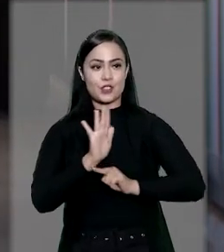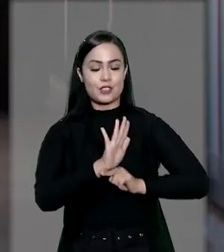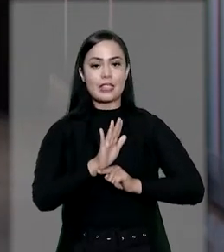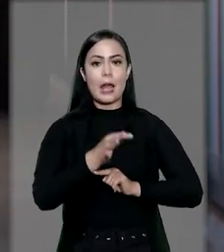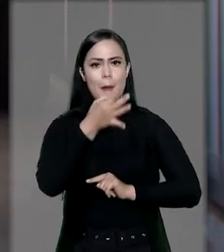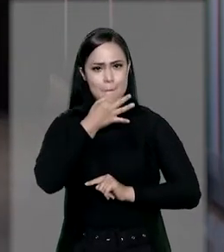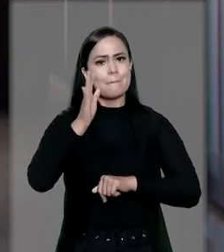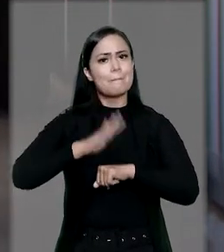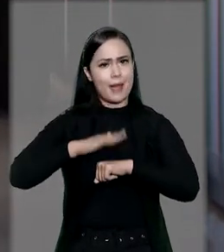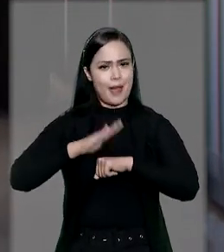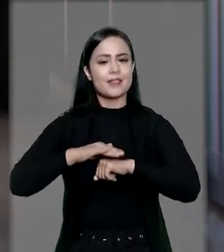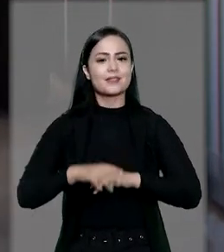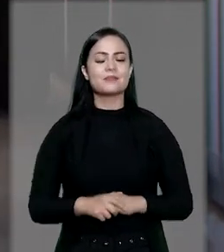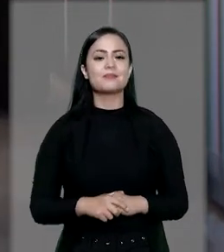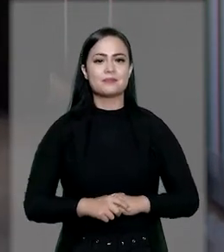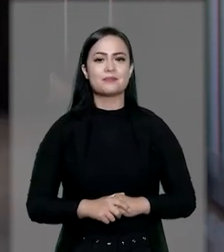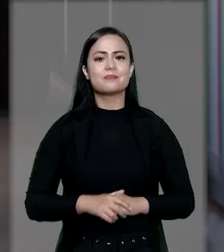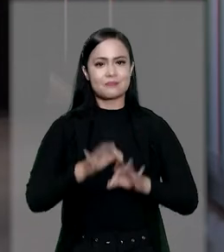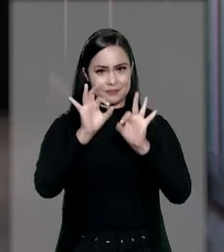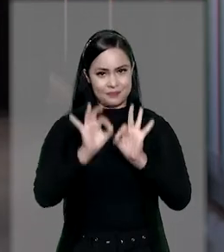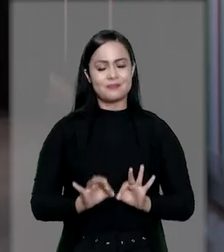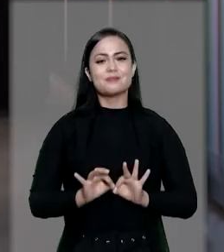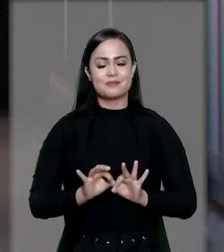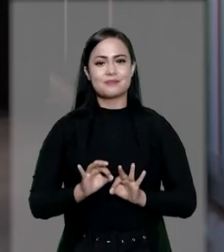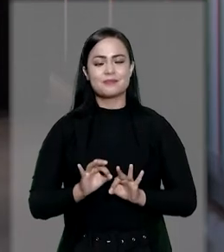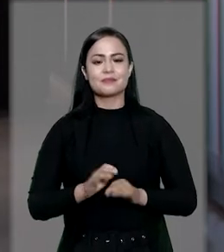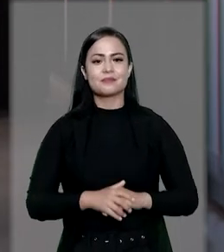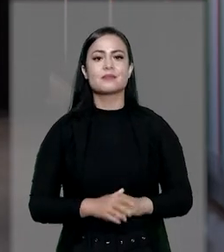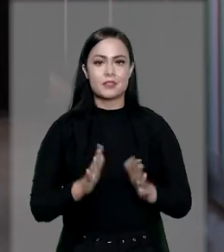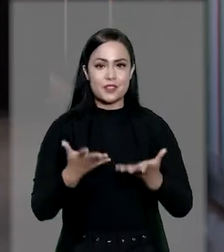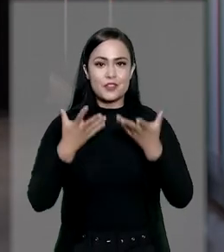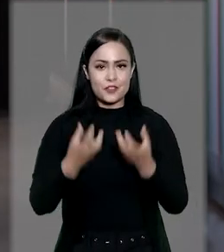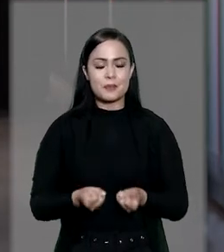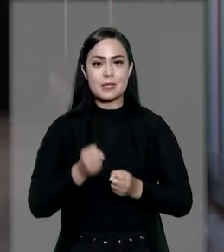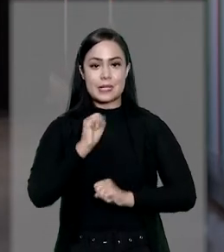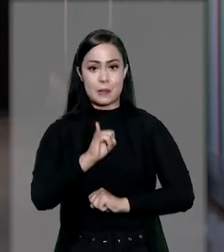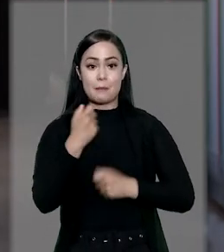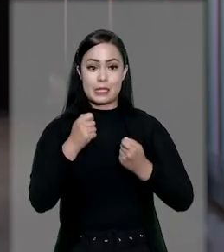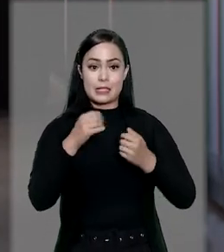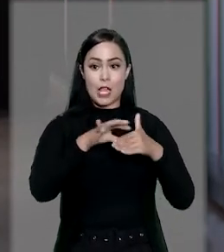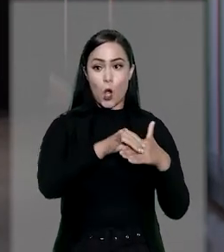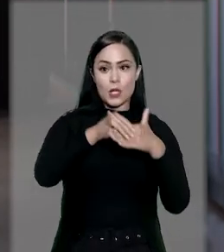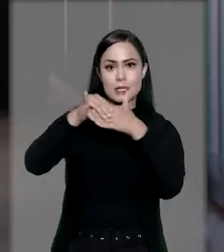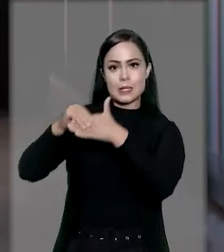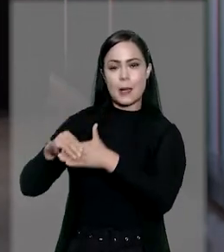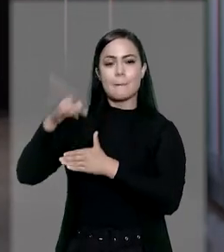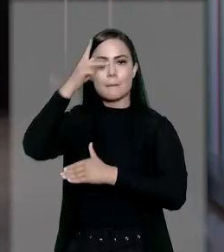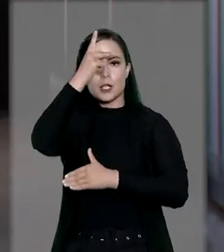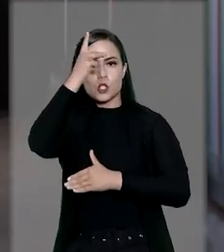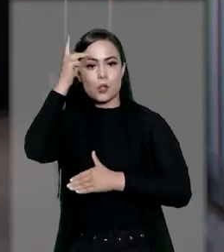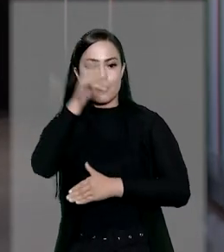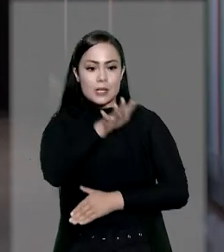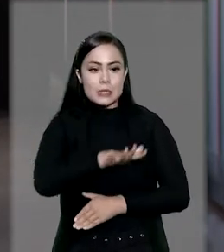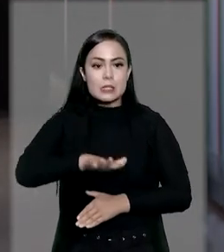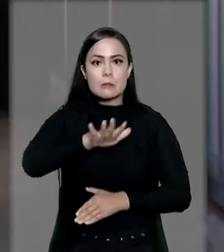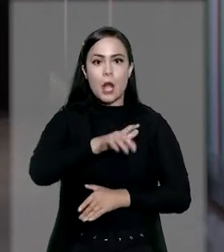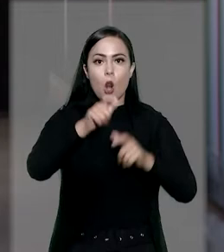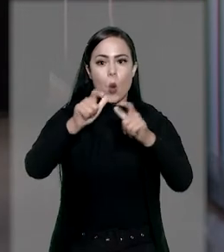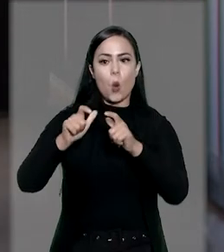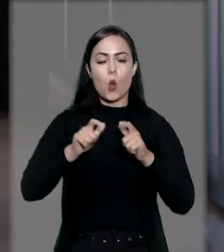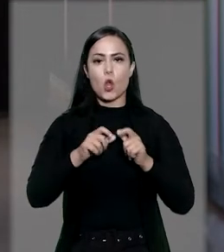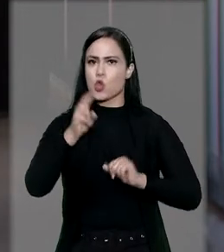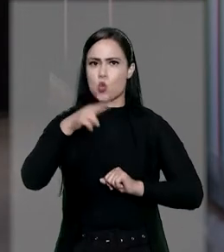passar mais algumas dicas, não é isso, Elinaldo? Exatamente. Então vamos lá. Se precisar conduzir a pessoa por um